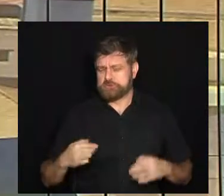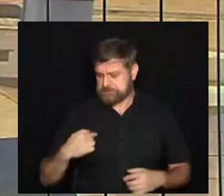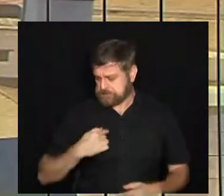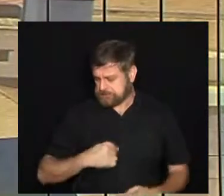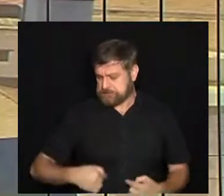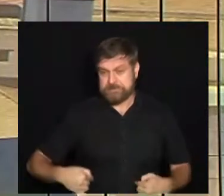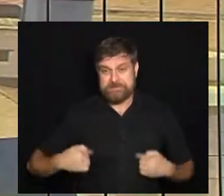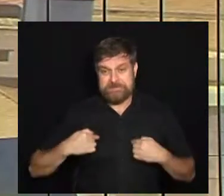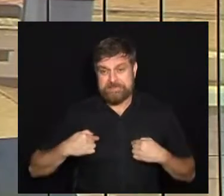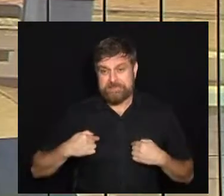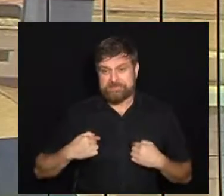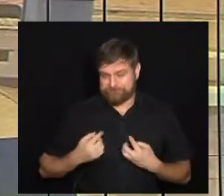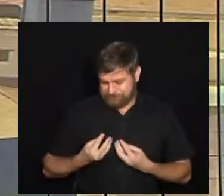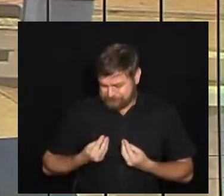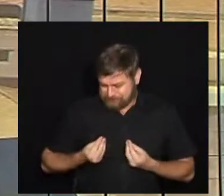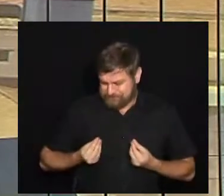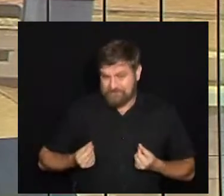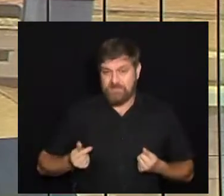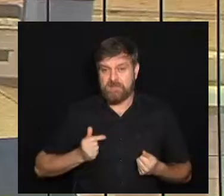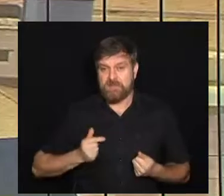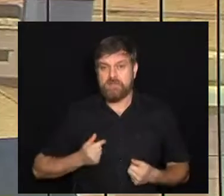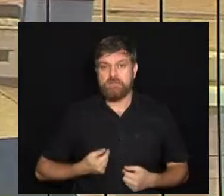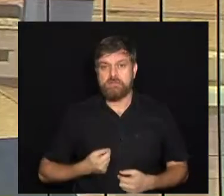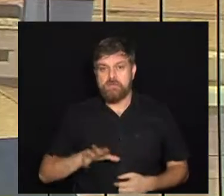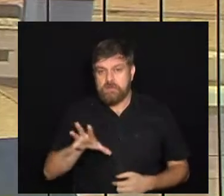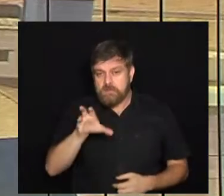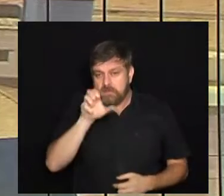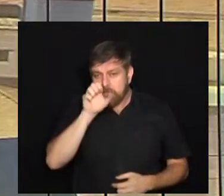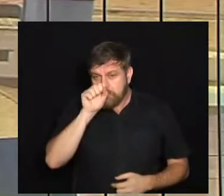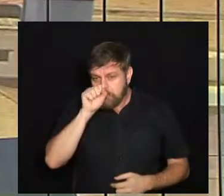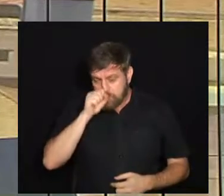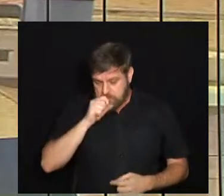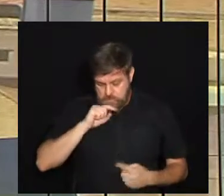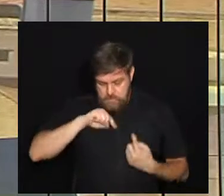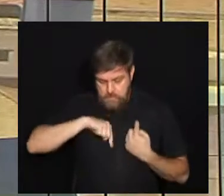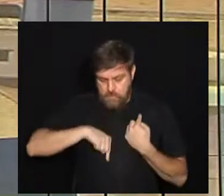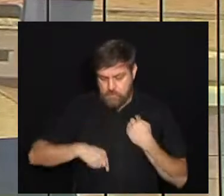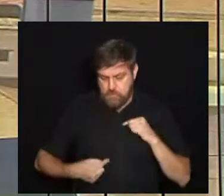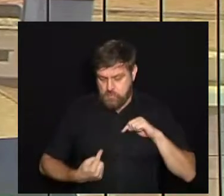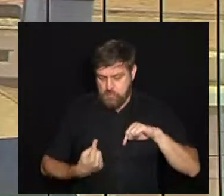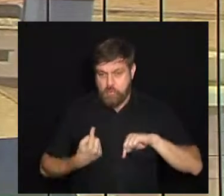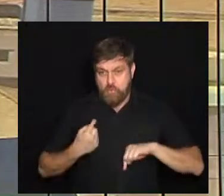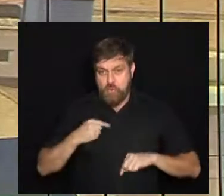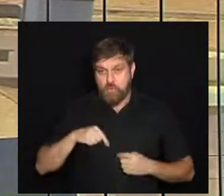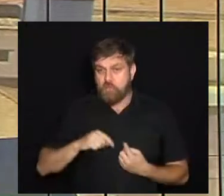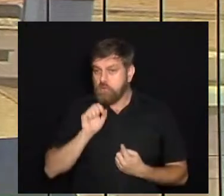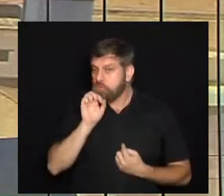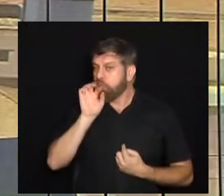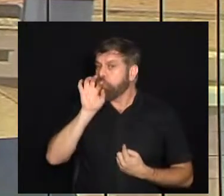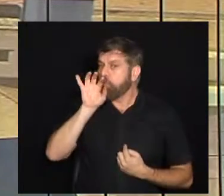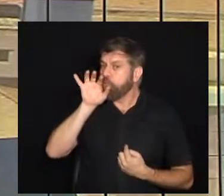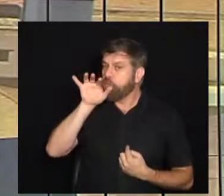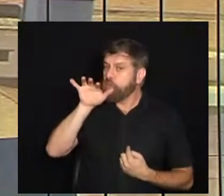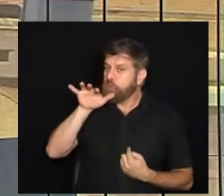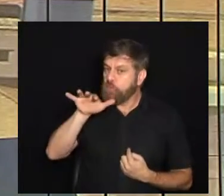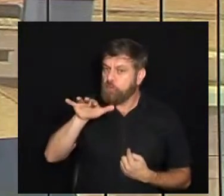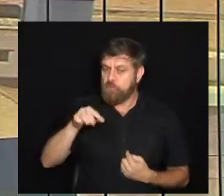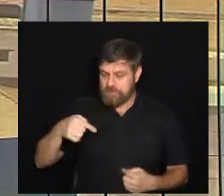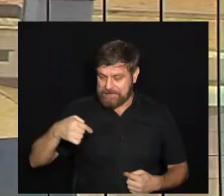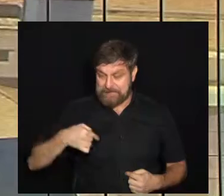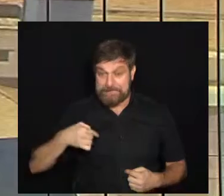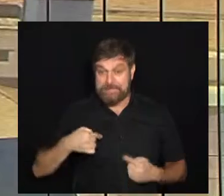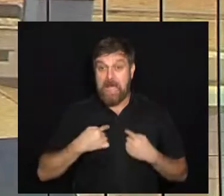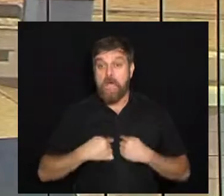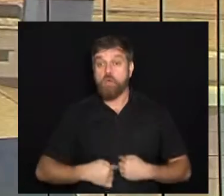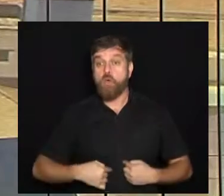vezes ao pulmão é um tecido extremamente delicado em troca muito é vamos ver delicada de gases ali numa membrana